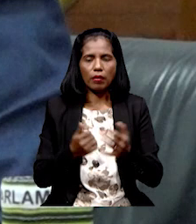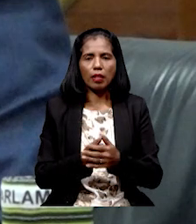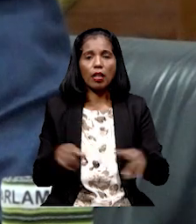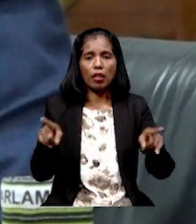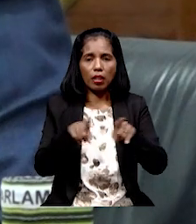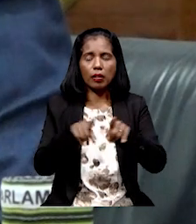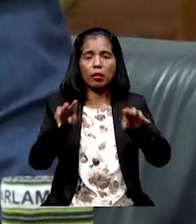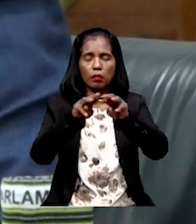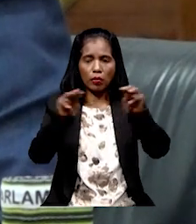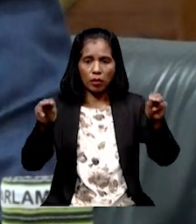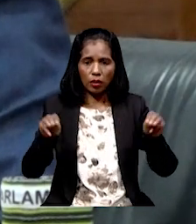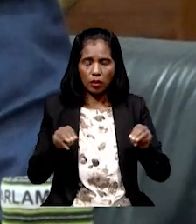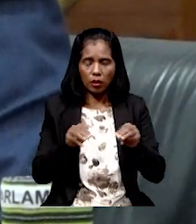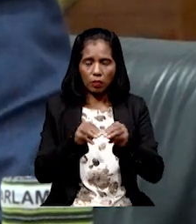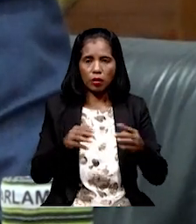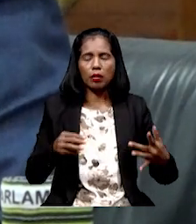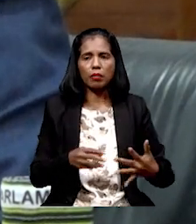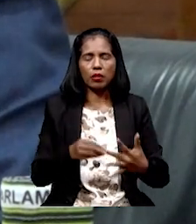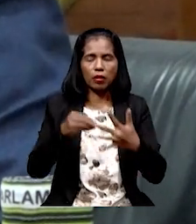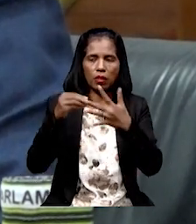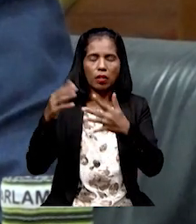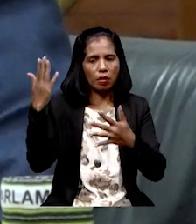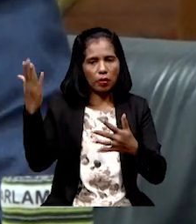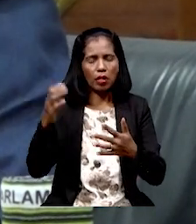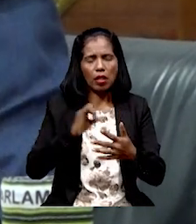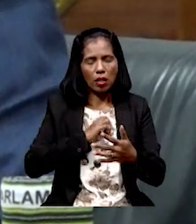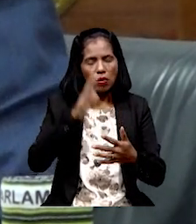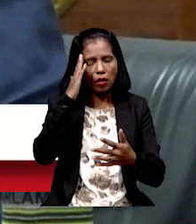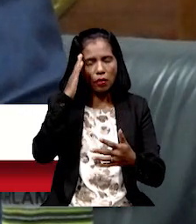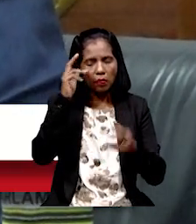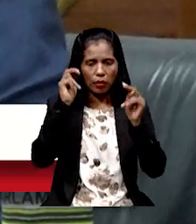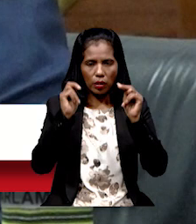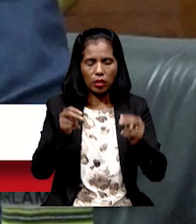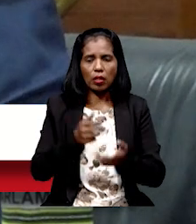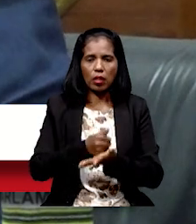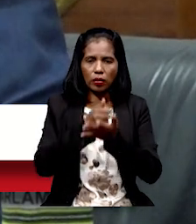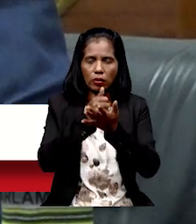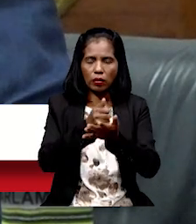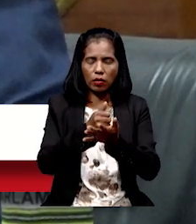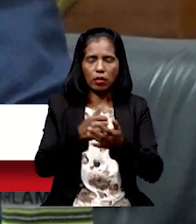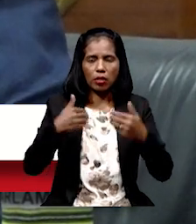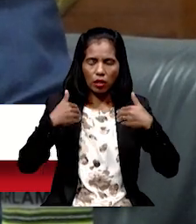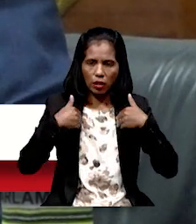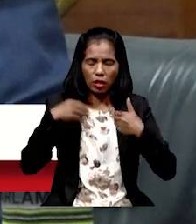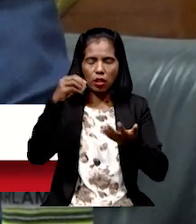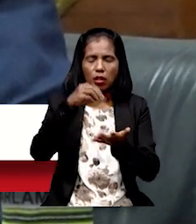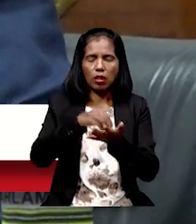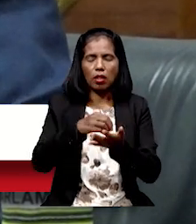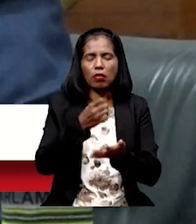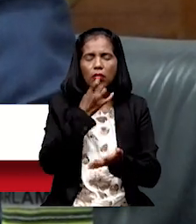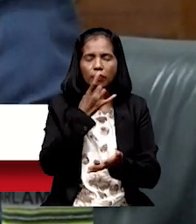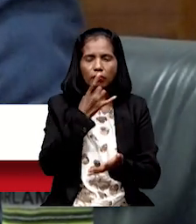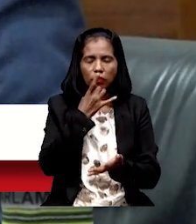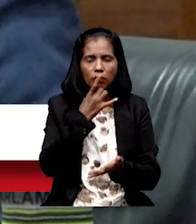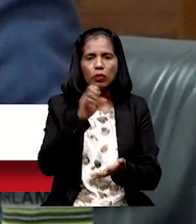nesan município especial, nebe makian bahan nem precisa duni tamamata tu nebe le, ahi ata uru labele 12 horas de tempo reto, nebe